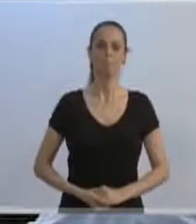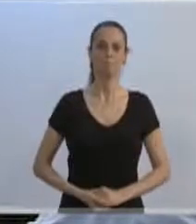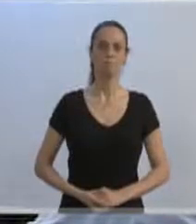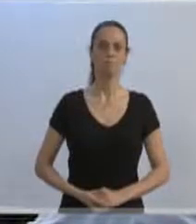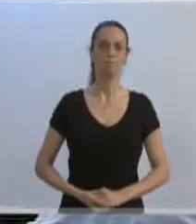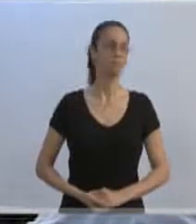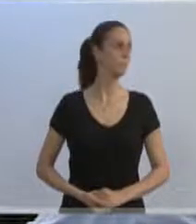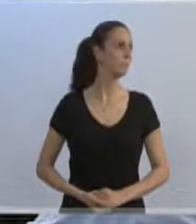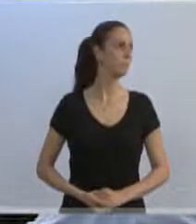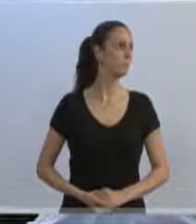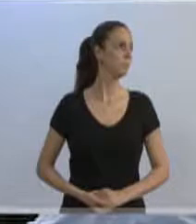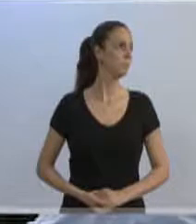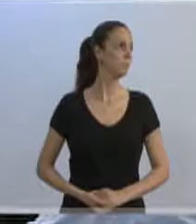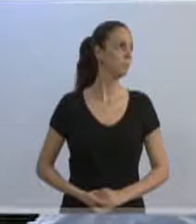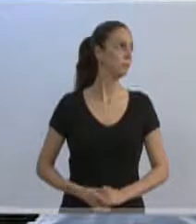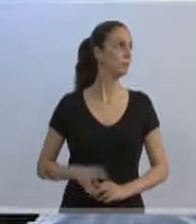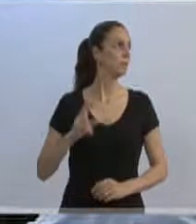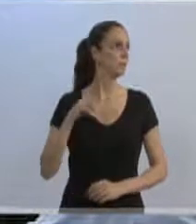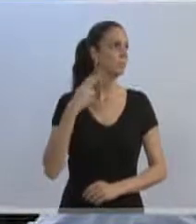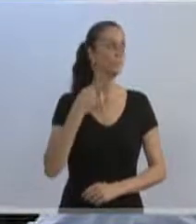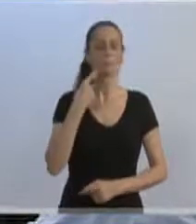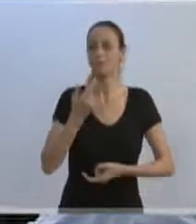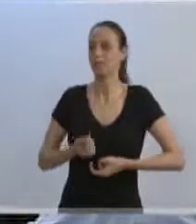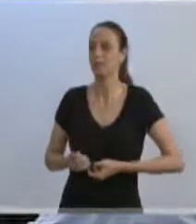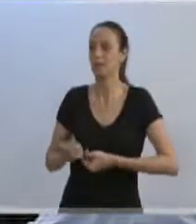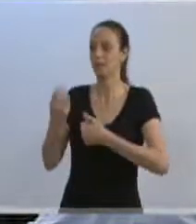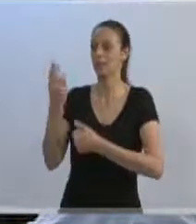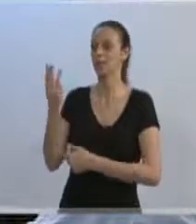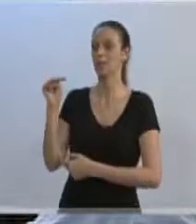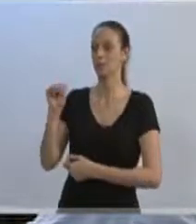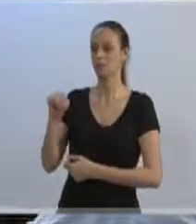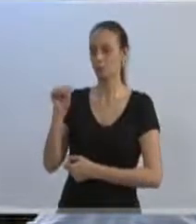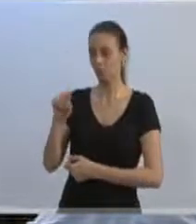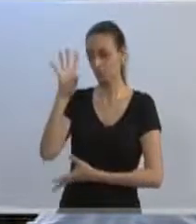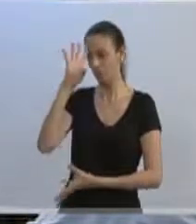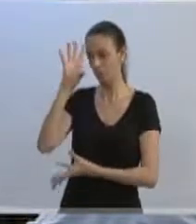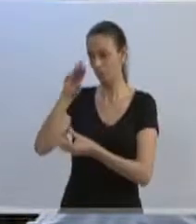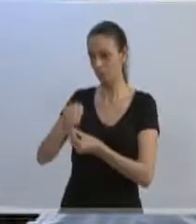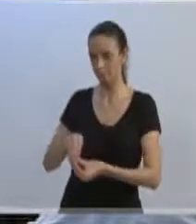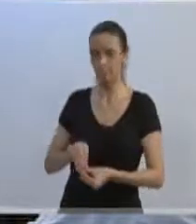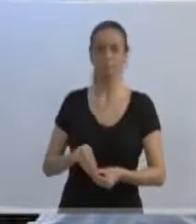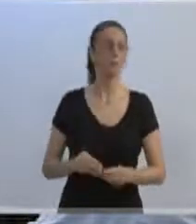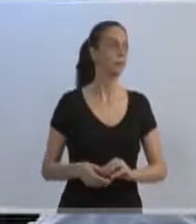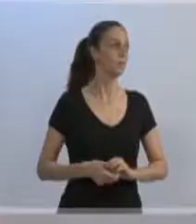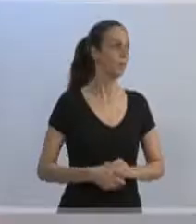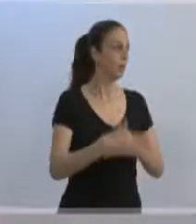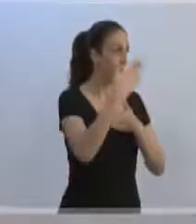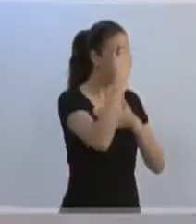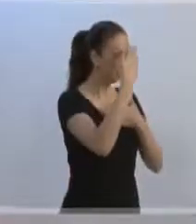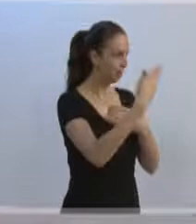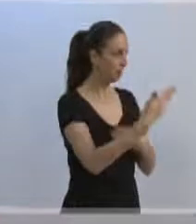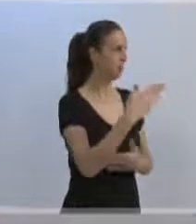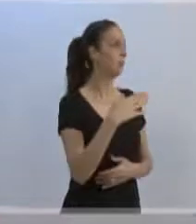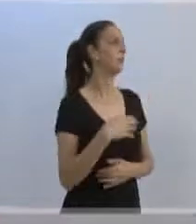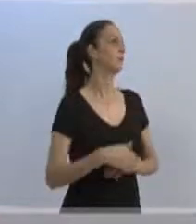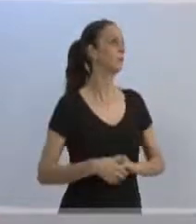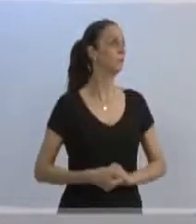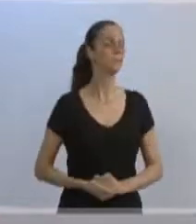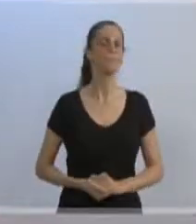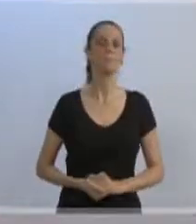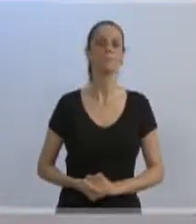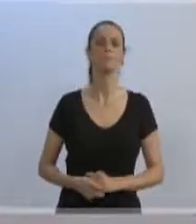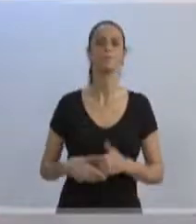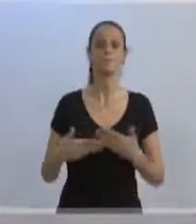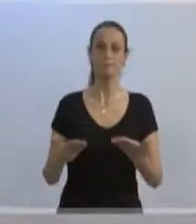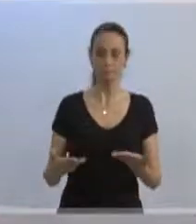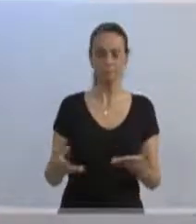é dosar em conceder mais três minutos para fazer o seu pronunciamento obrigado senhor presidente quero agradecer também